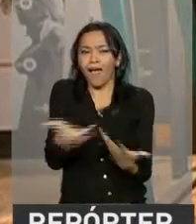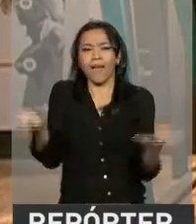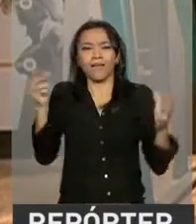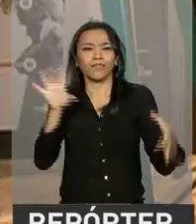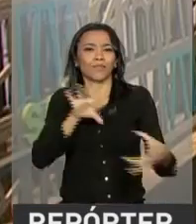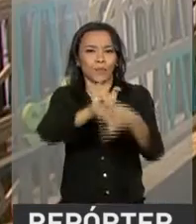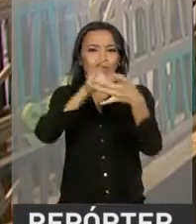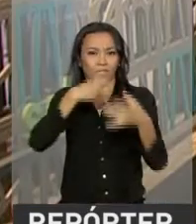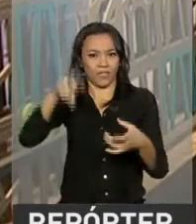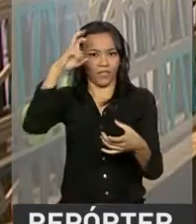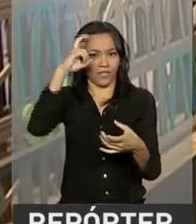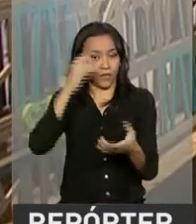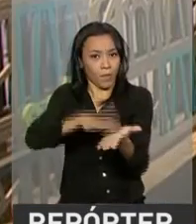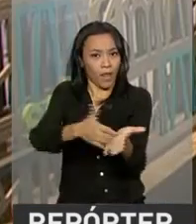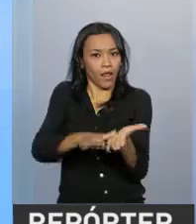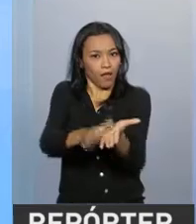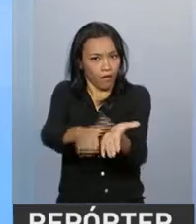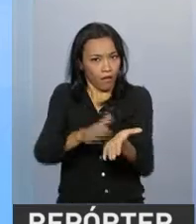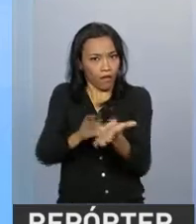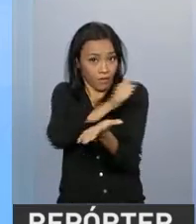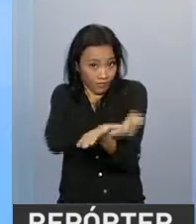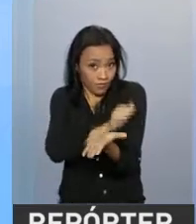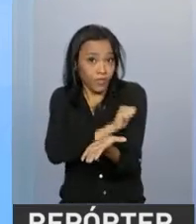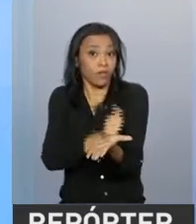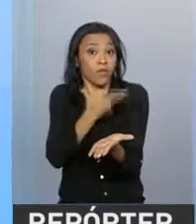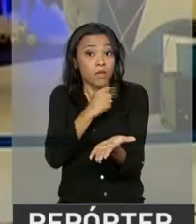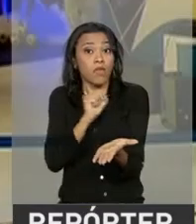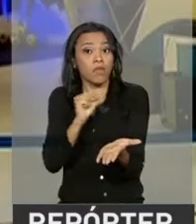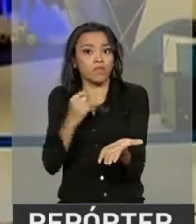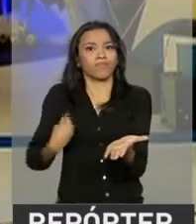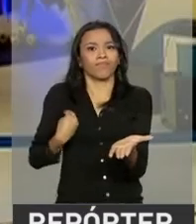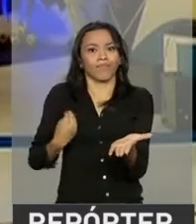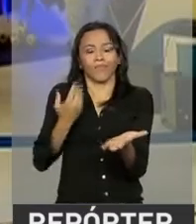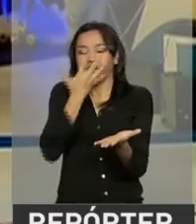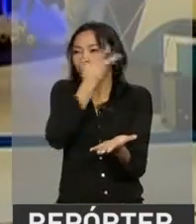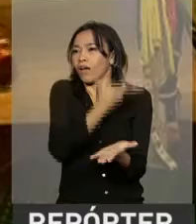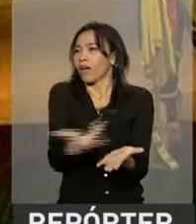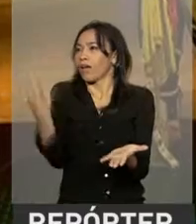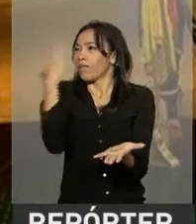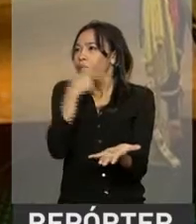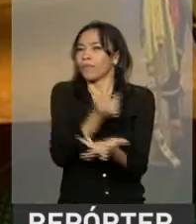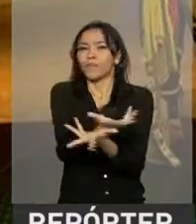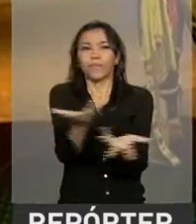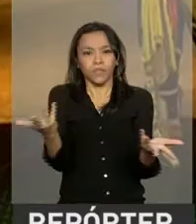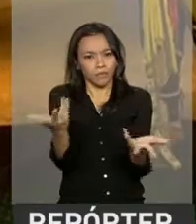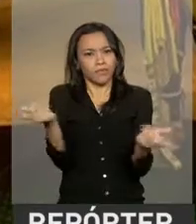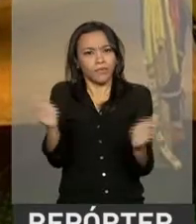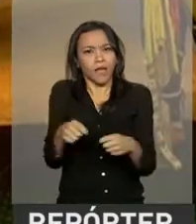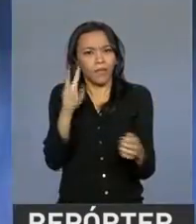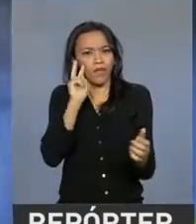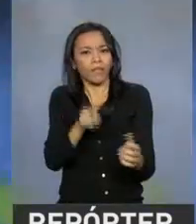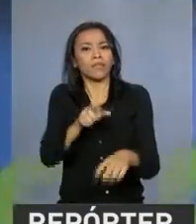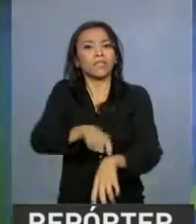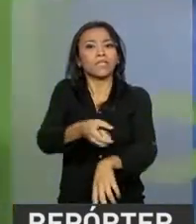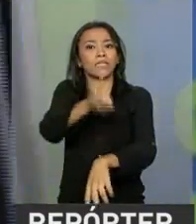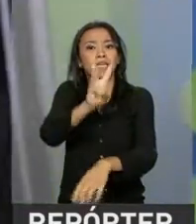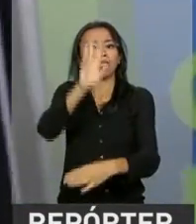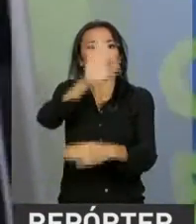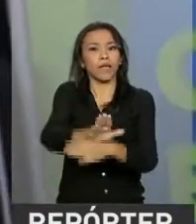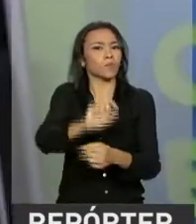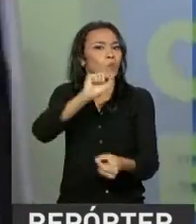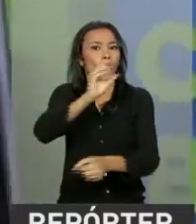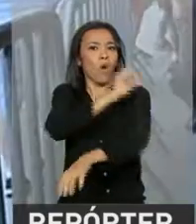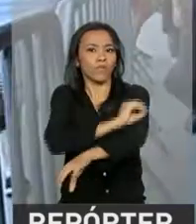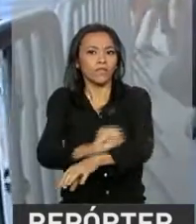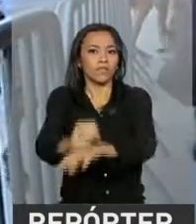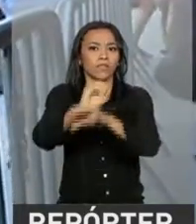samba no pé e bossa nova que estiver hoje na cidade maravilhosa vai poder conferir às três da tarde a oficina do